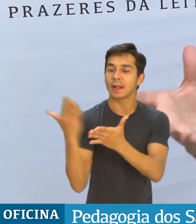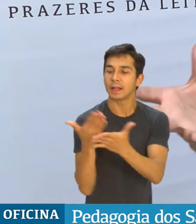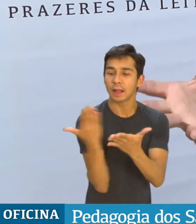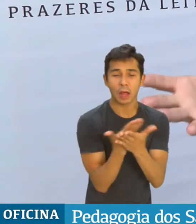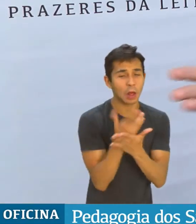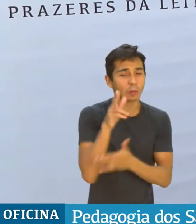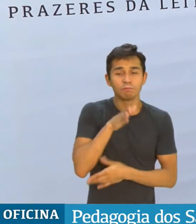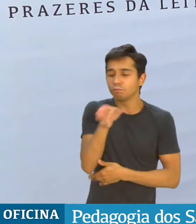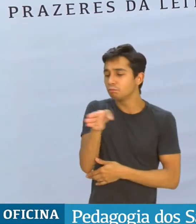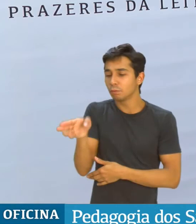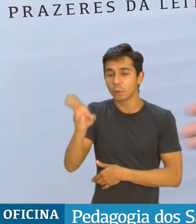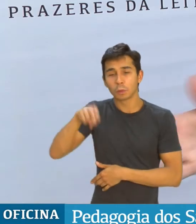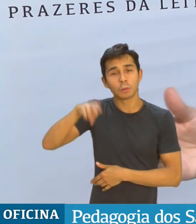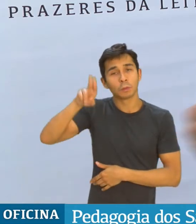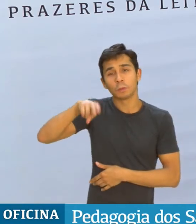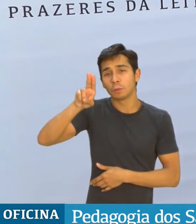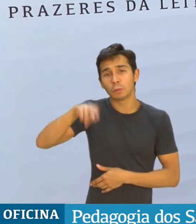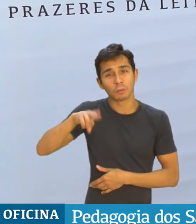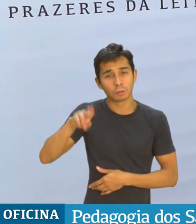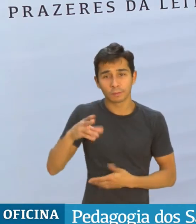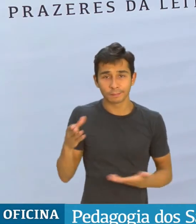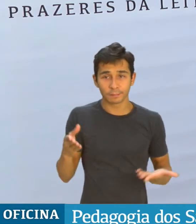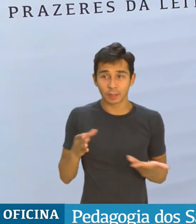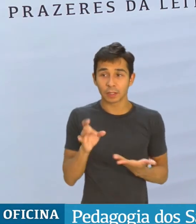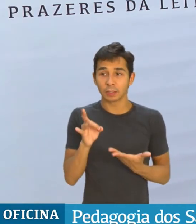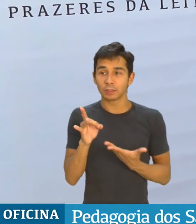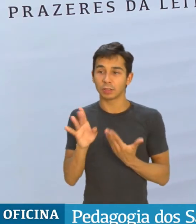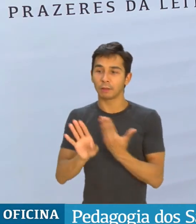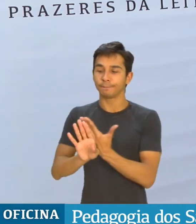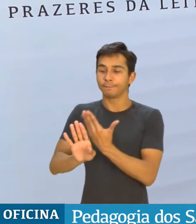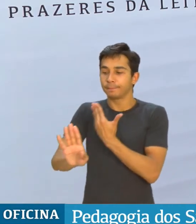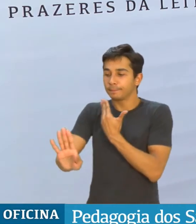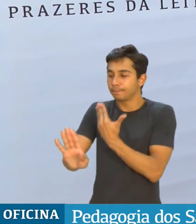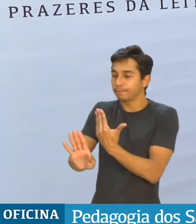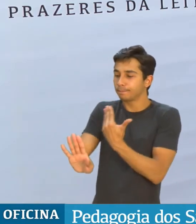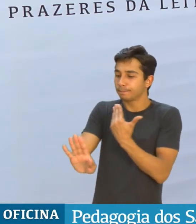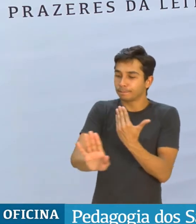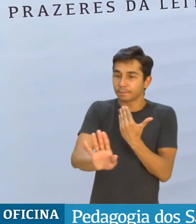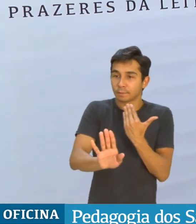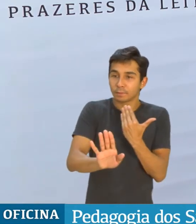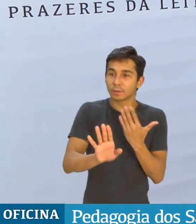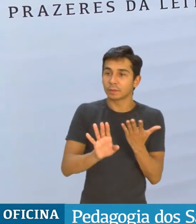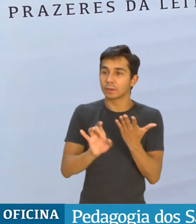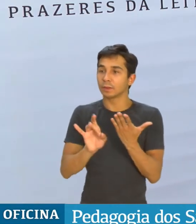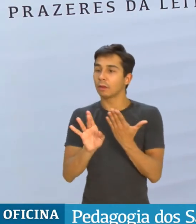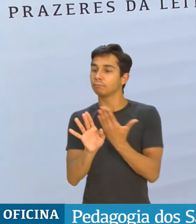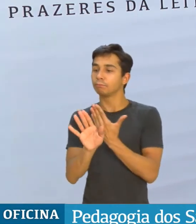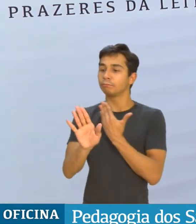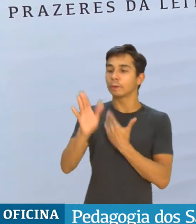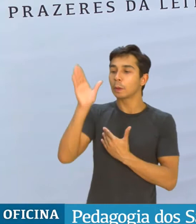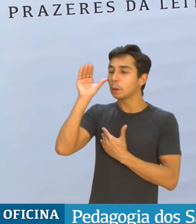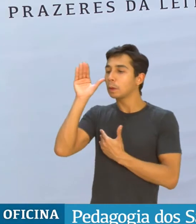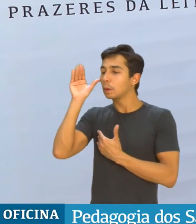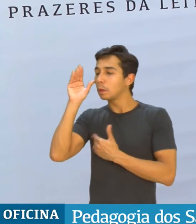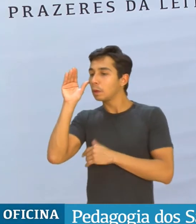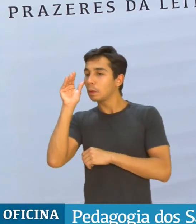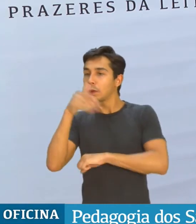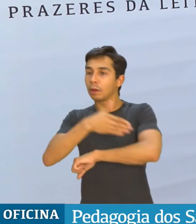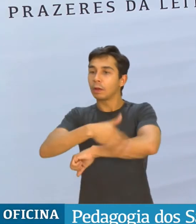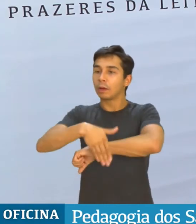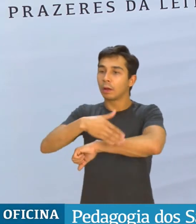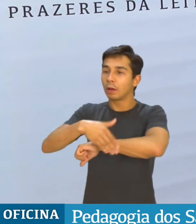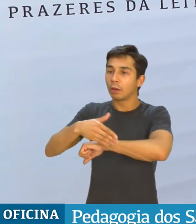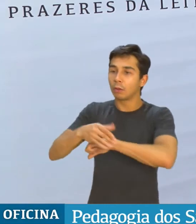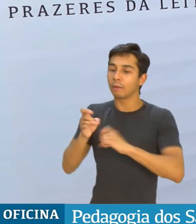se circularam sempre ali pelo acostamento, né, pelas periferias desses eventos, pela rua,